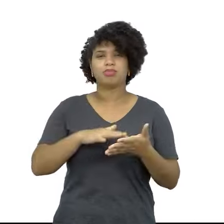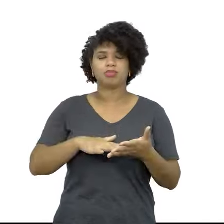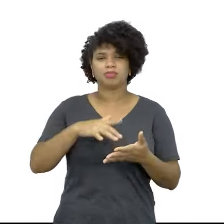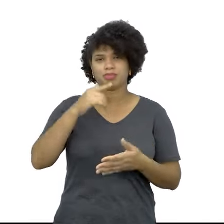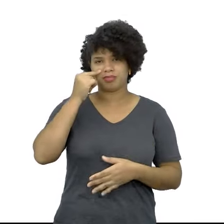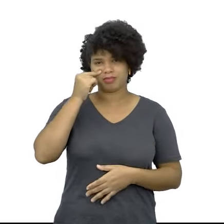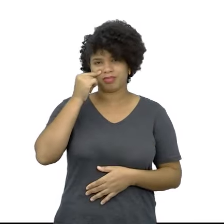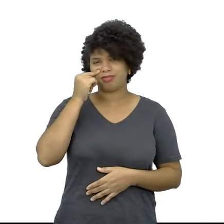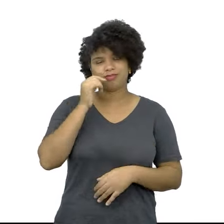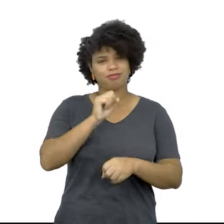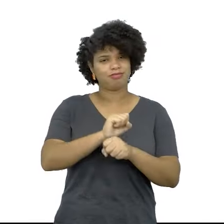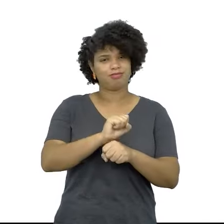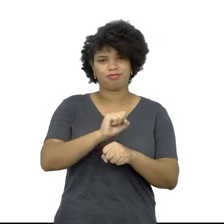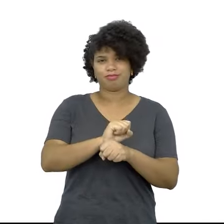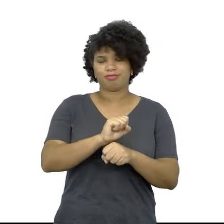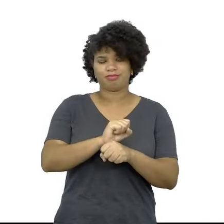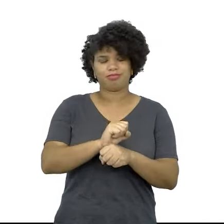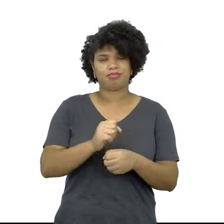presenciais suspensas,